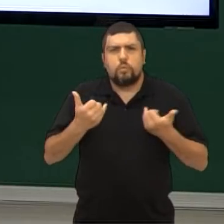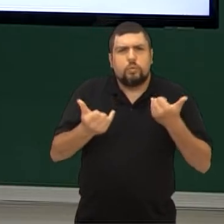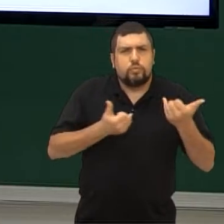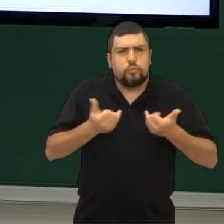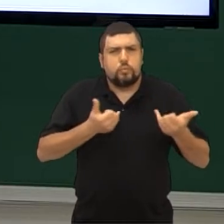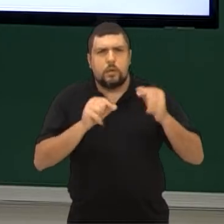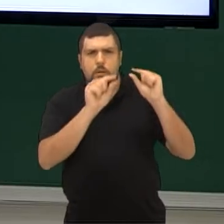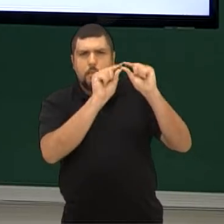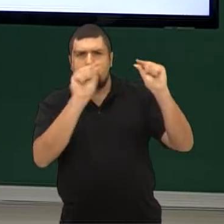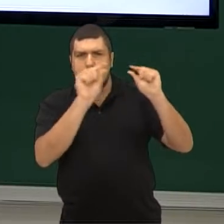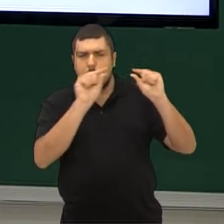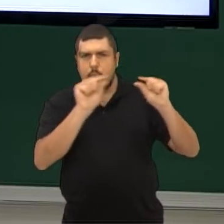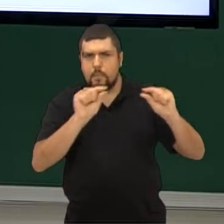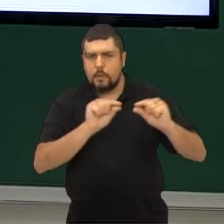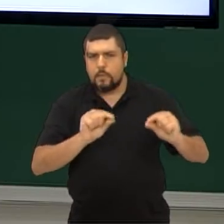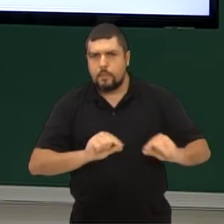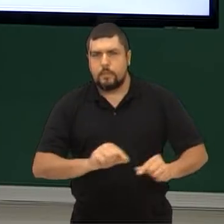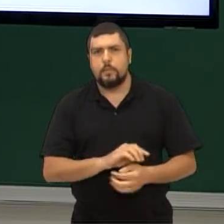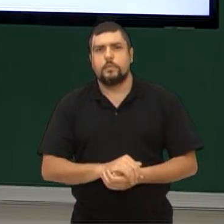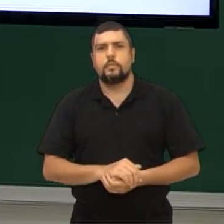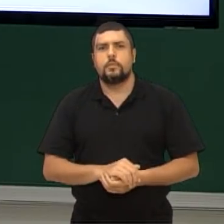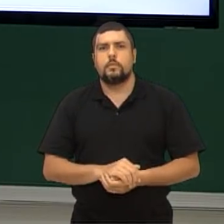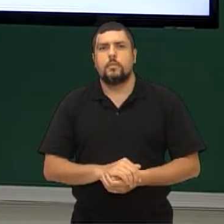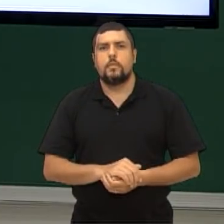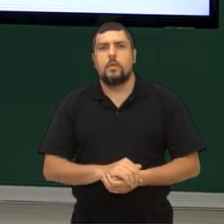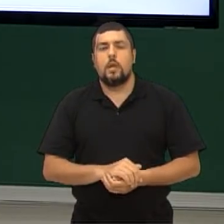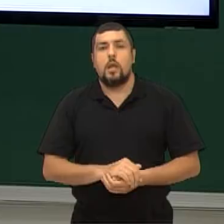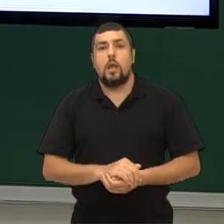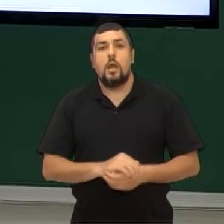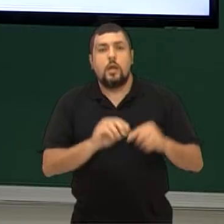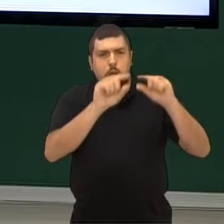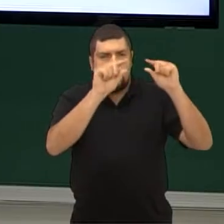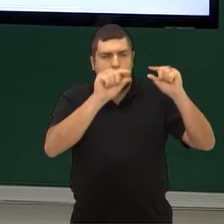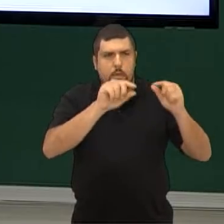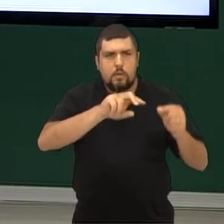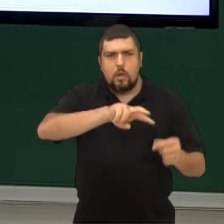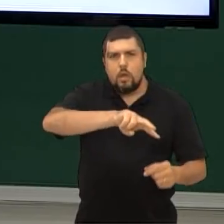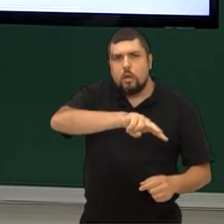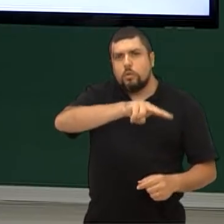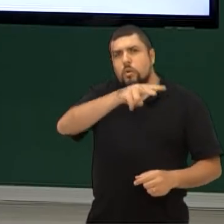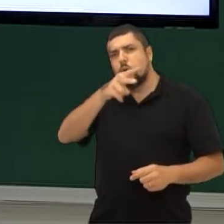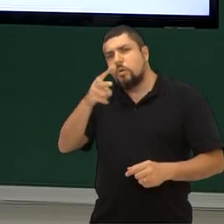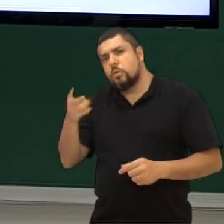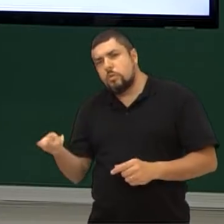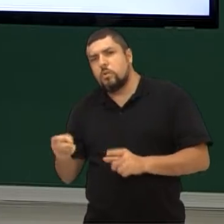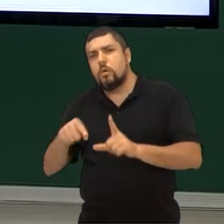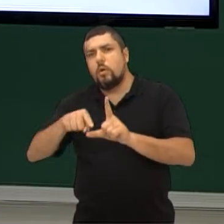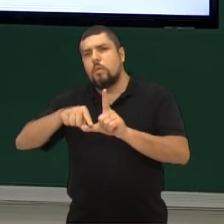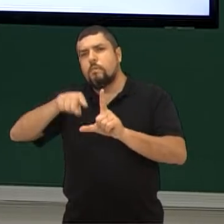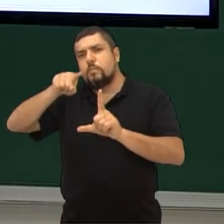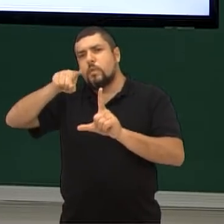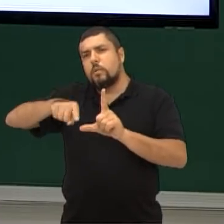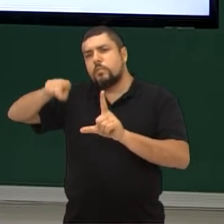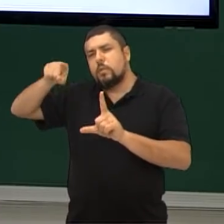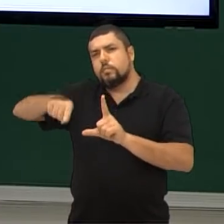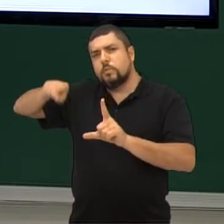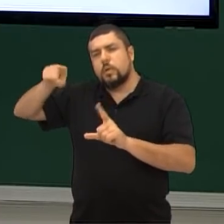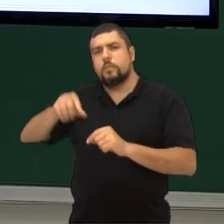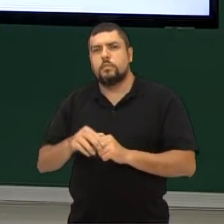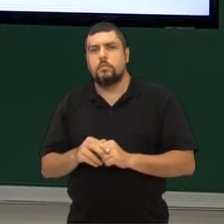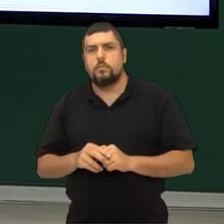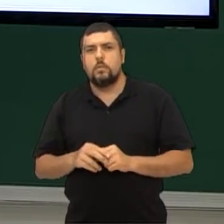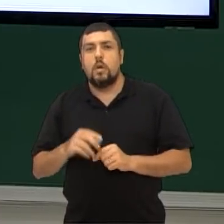tabela. Quando a gente transforma isso em um gráfico de barras, olha o que acontece. O Uruguai, que